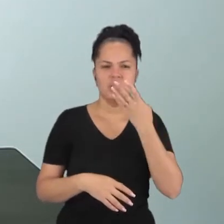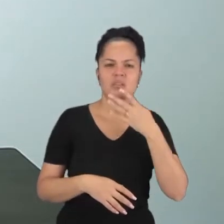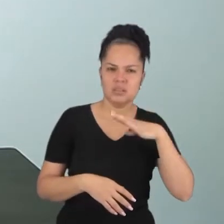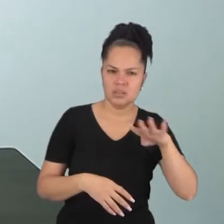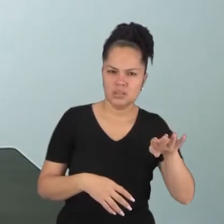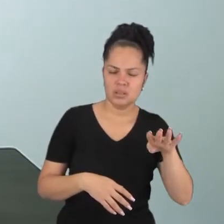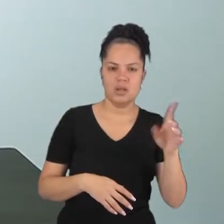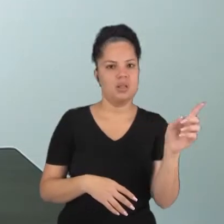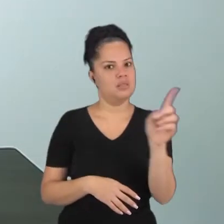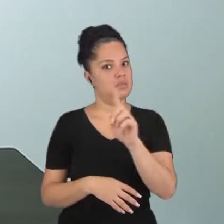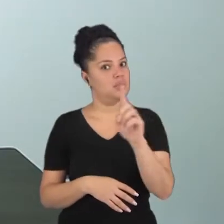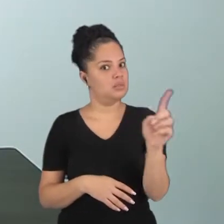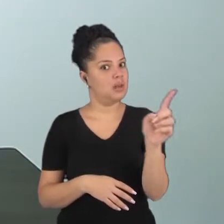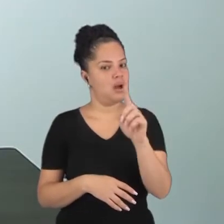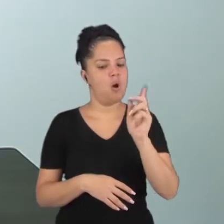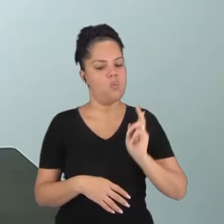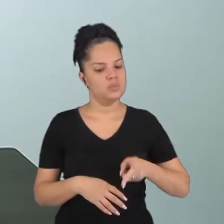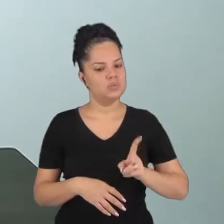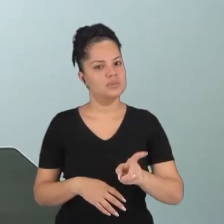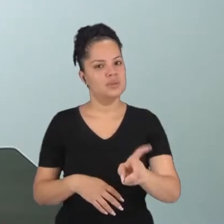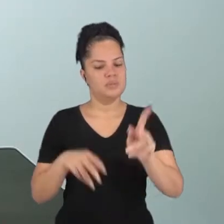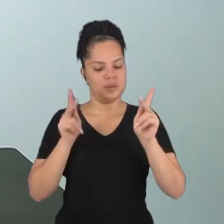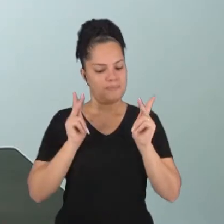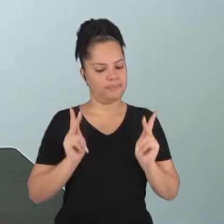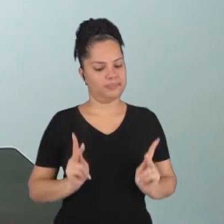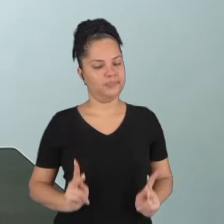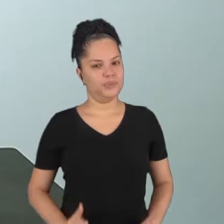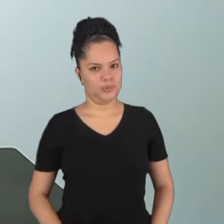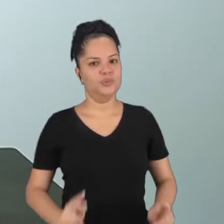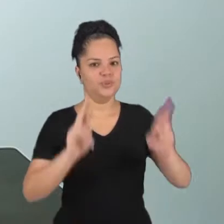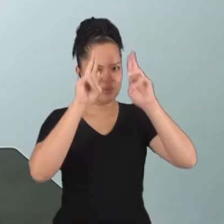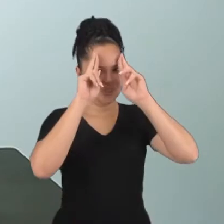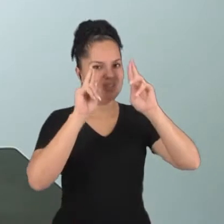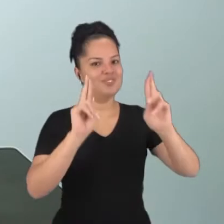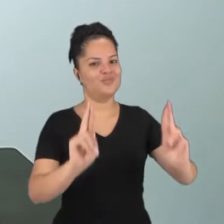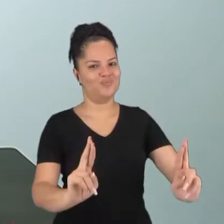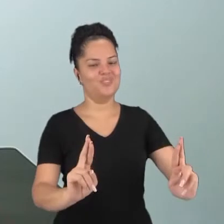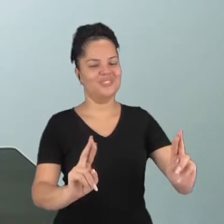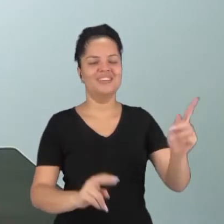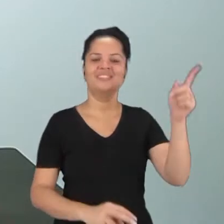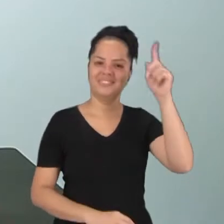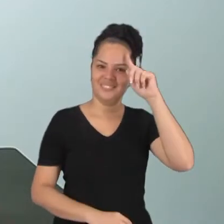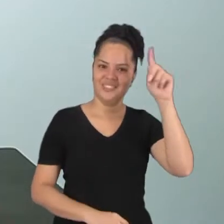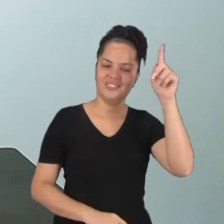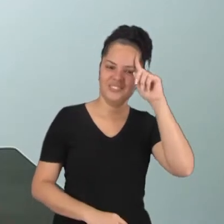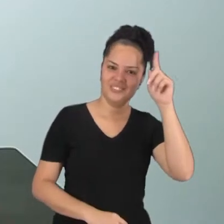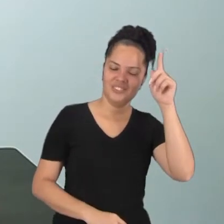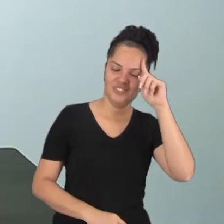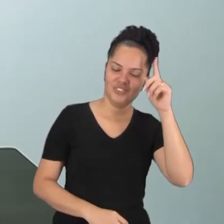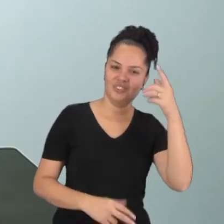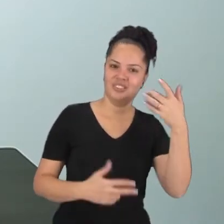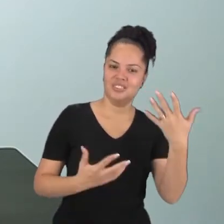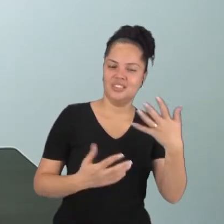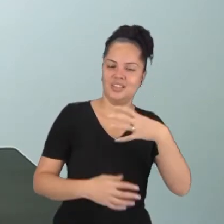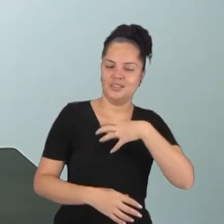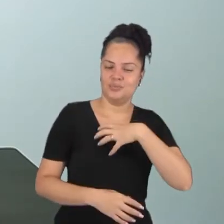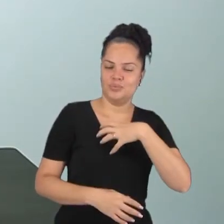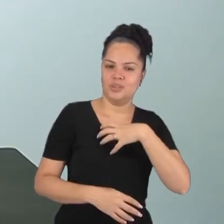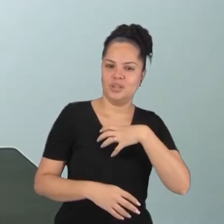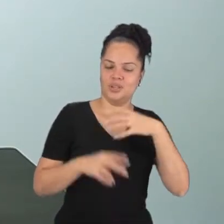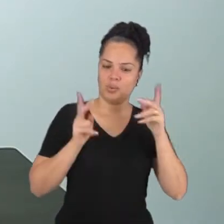Nós devemos ter atitude de respeito no nosso dia a dia, né? A atitude que vá